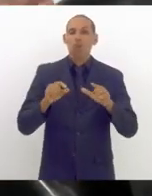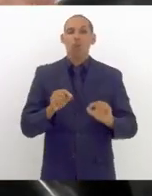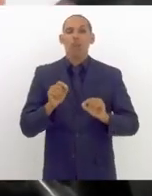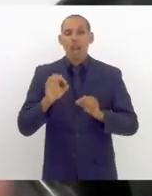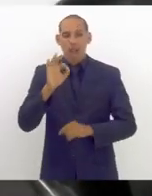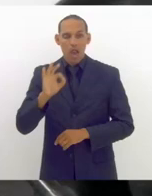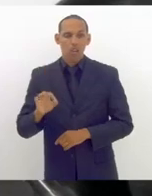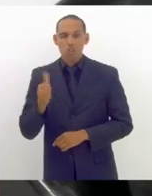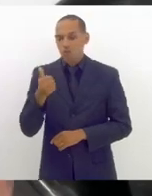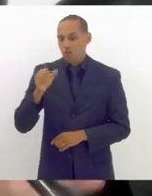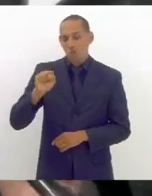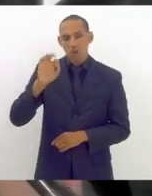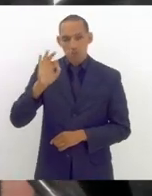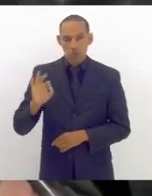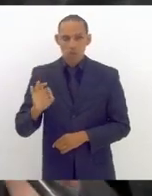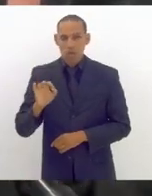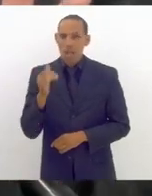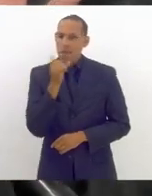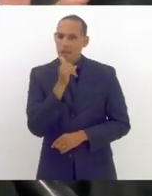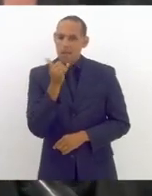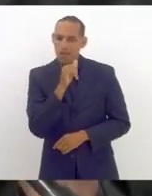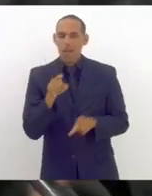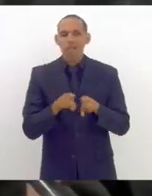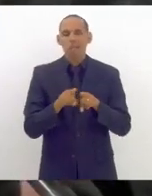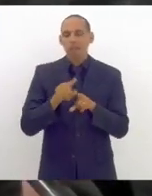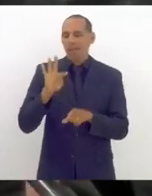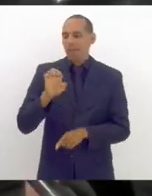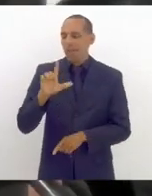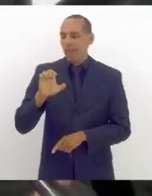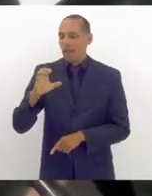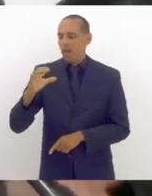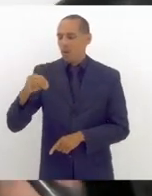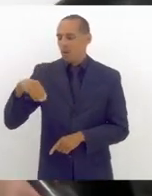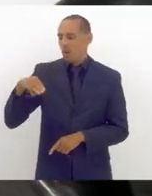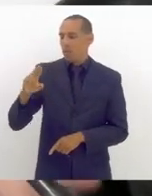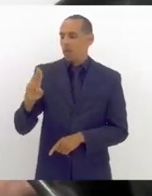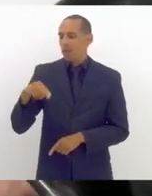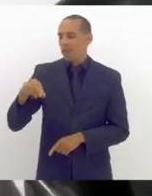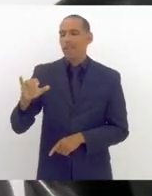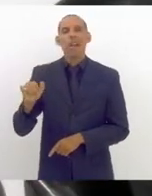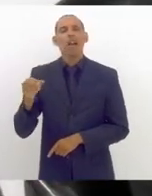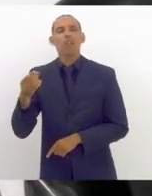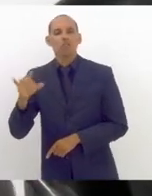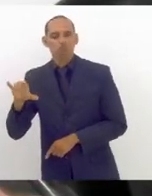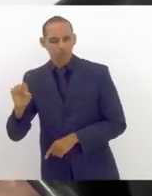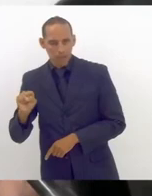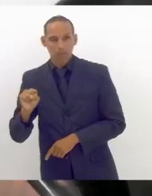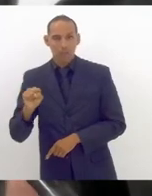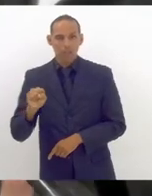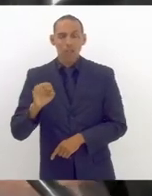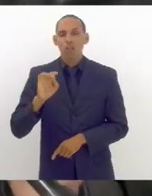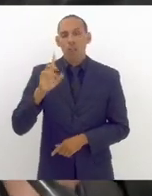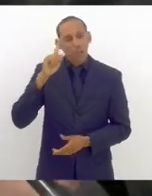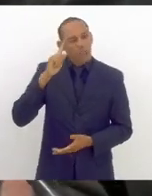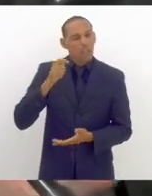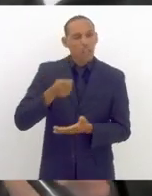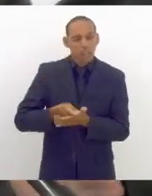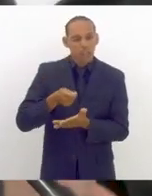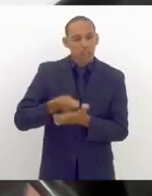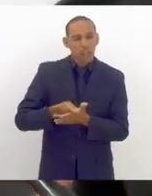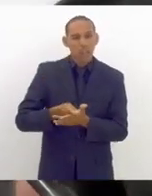alíquota de 18 e energia telecomunicação só pode vigir a partir de